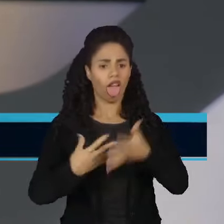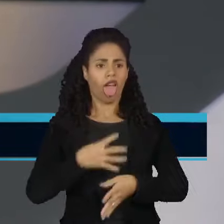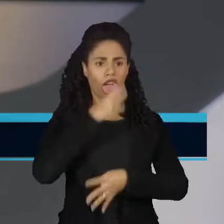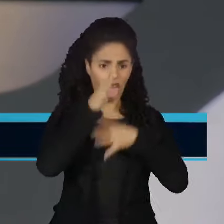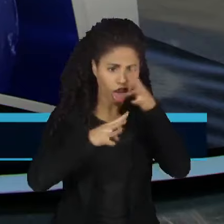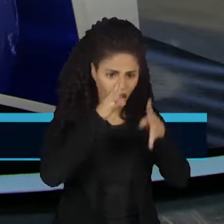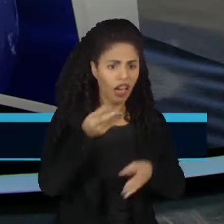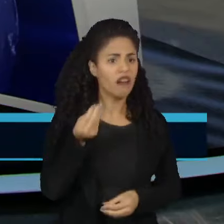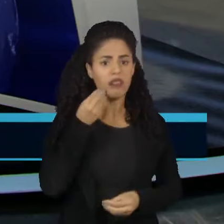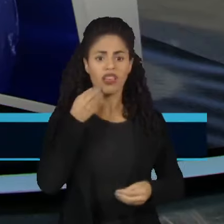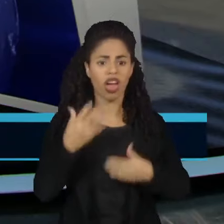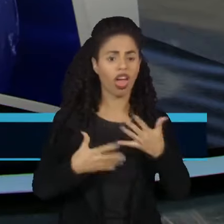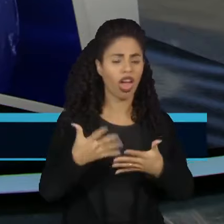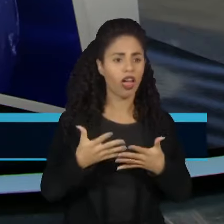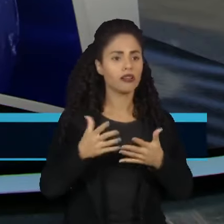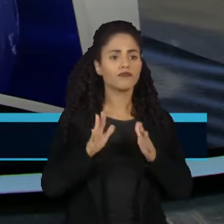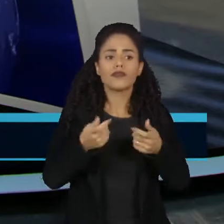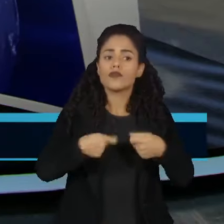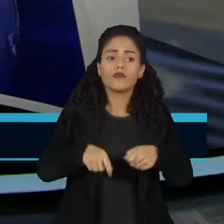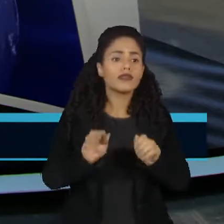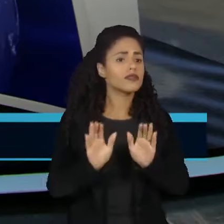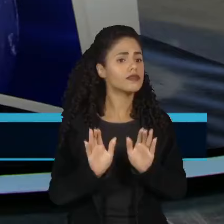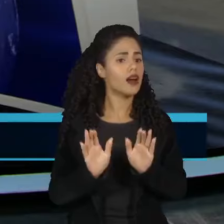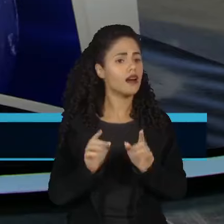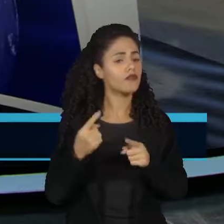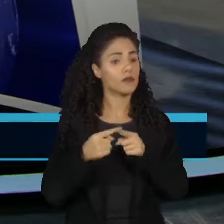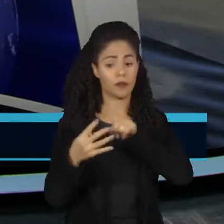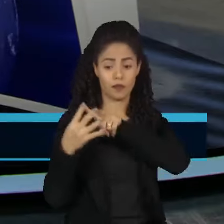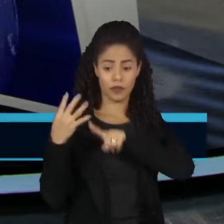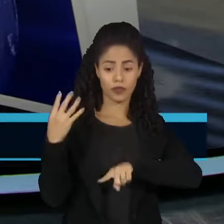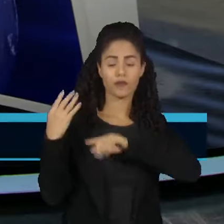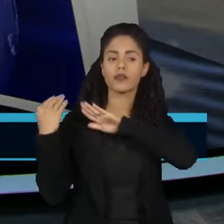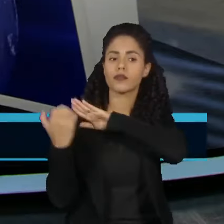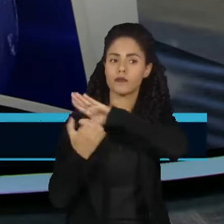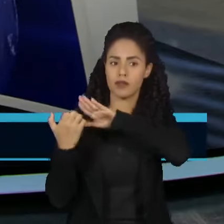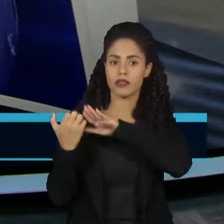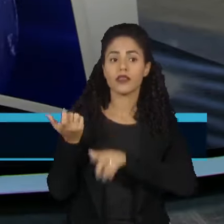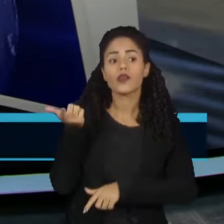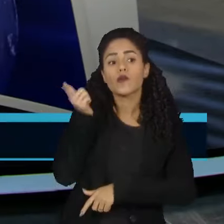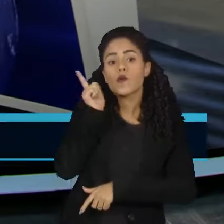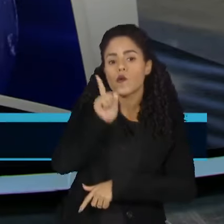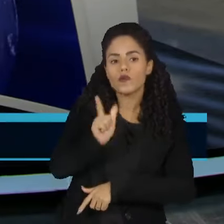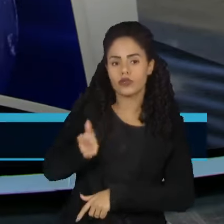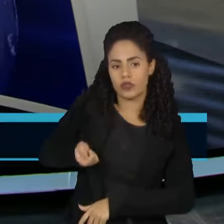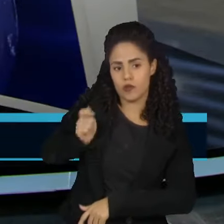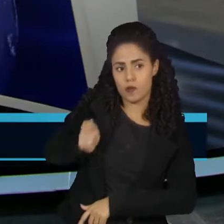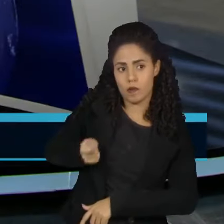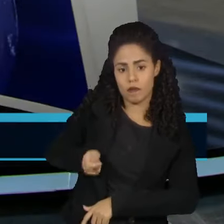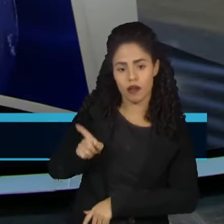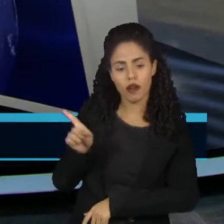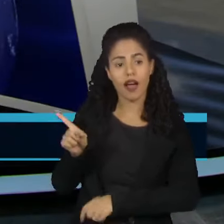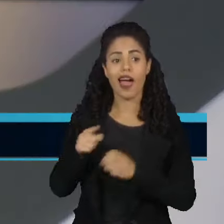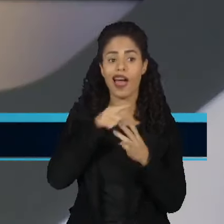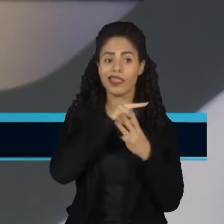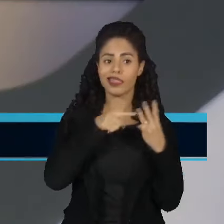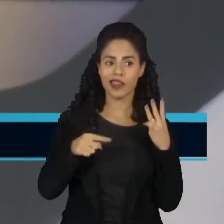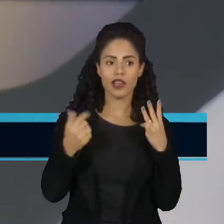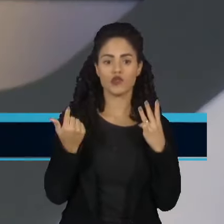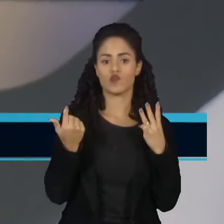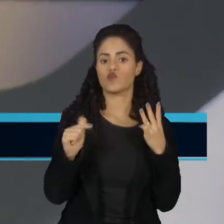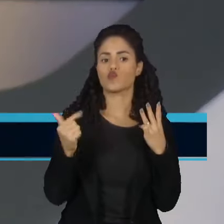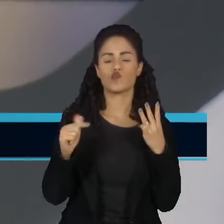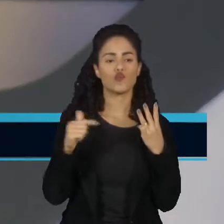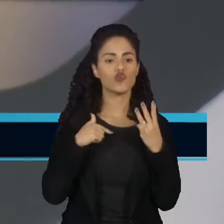atabalhoada. Por quê? Das quatro empresas que ganharam o leilão, três não tinham a